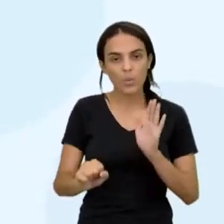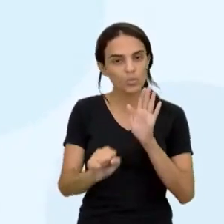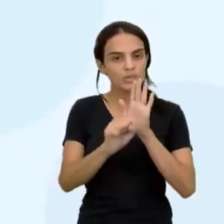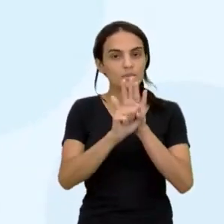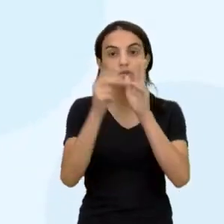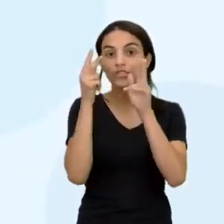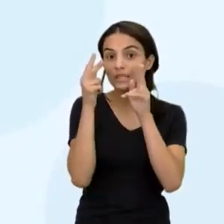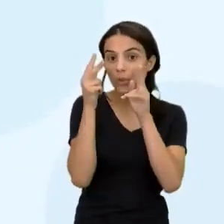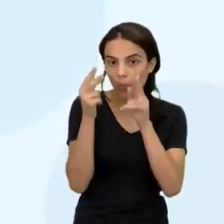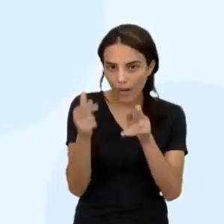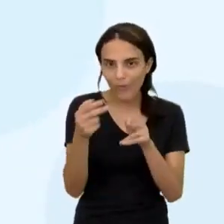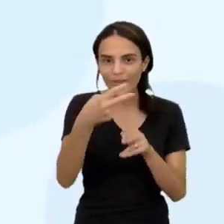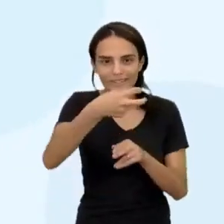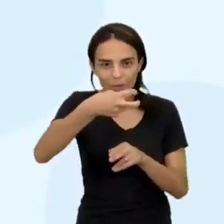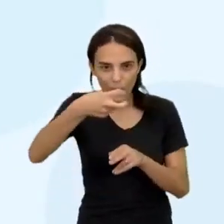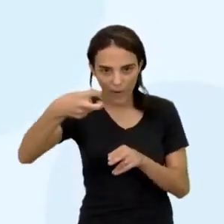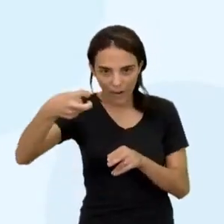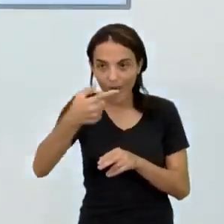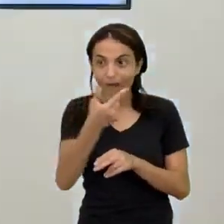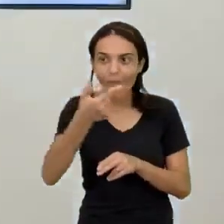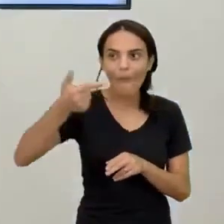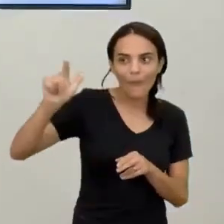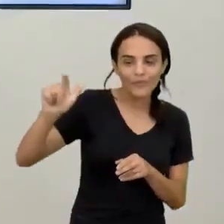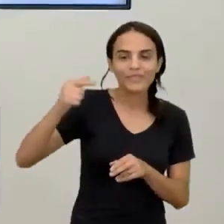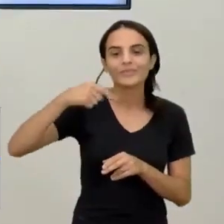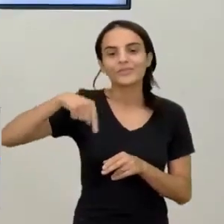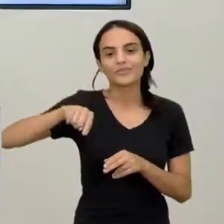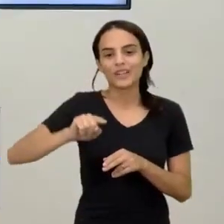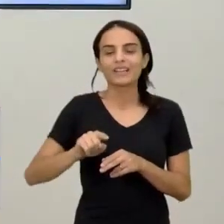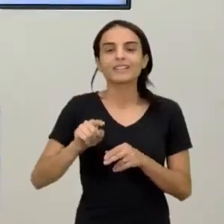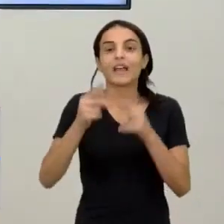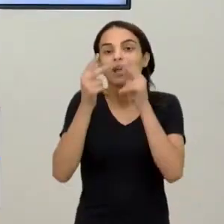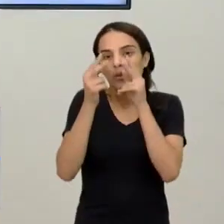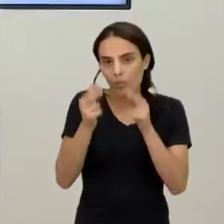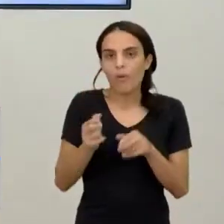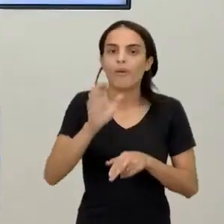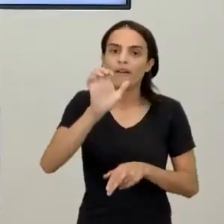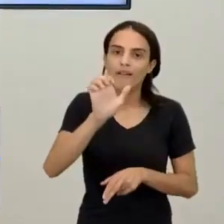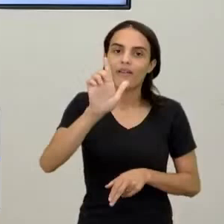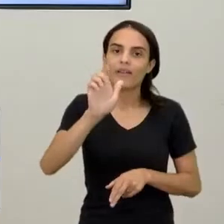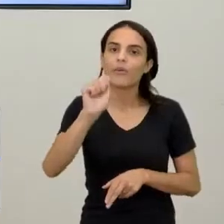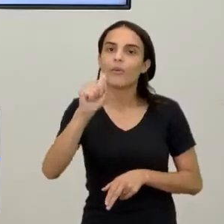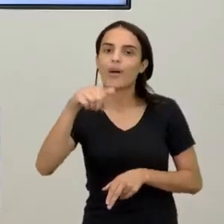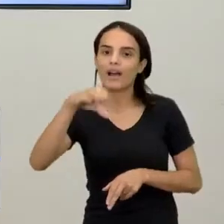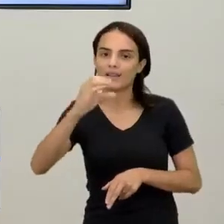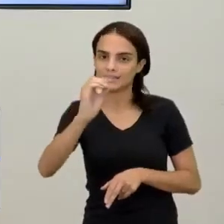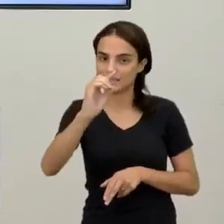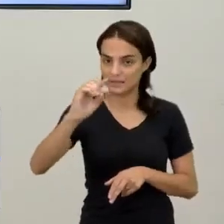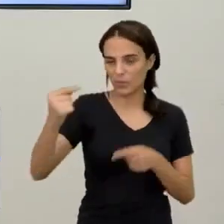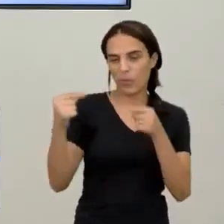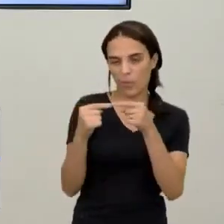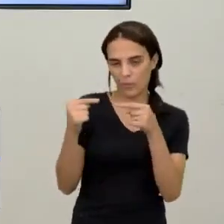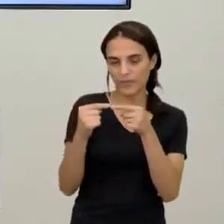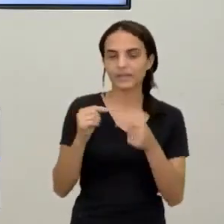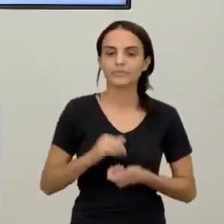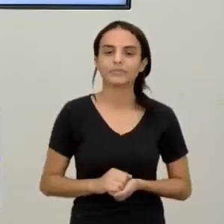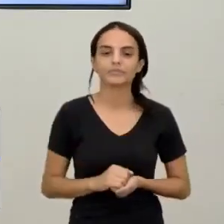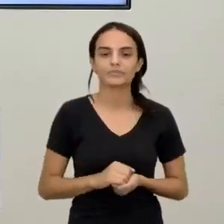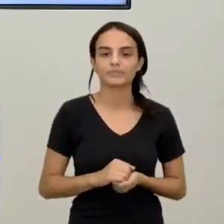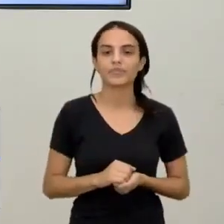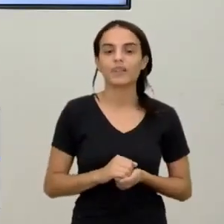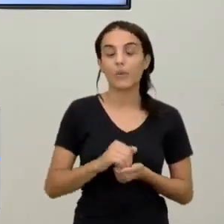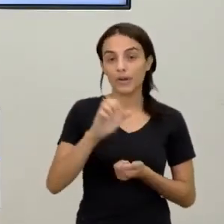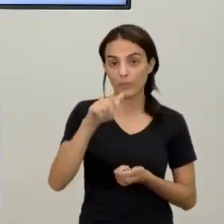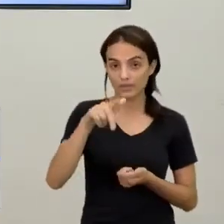igual, né, igual a outra coisa, você tem então uma equação. Então as equações, né, do tipo polinomial são aquelas